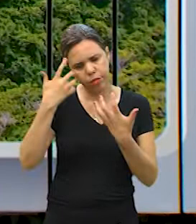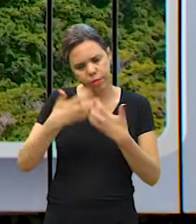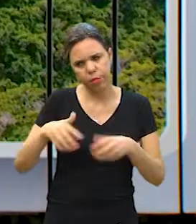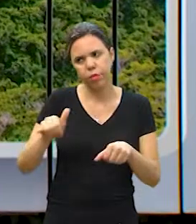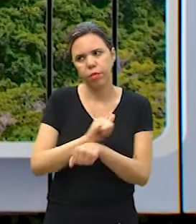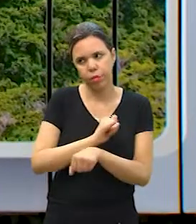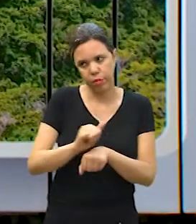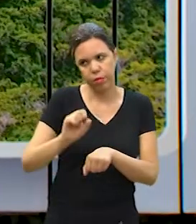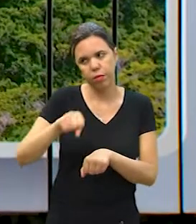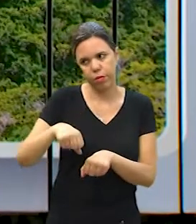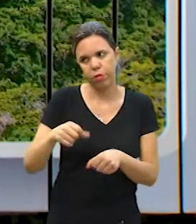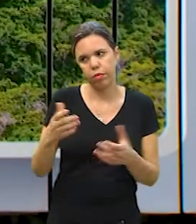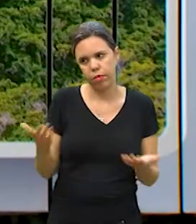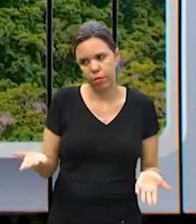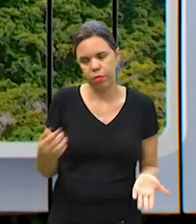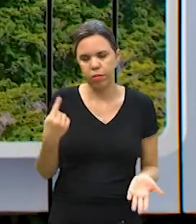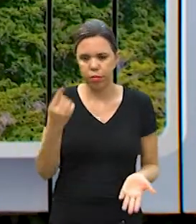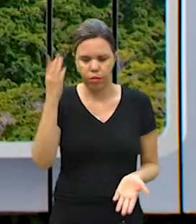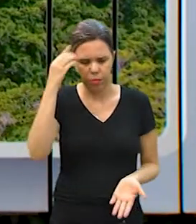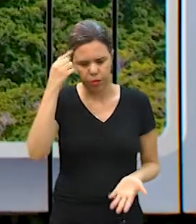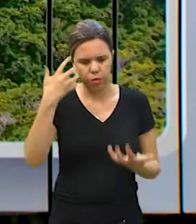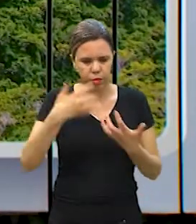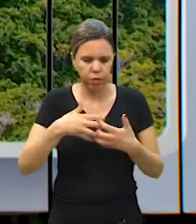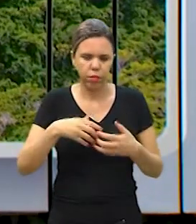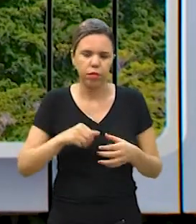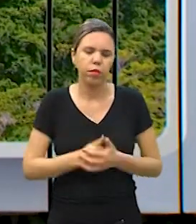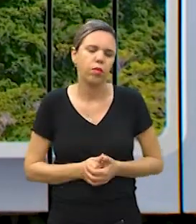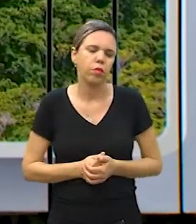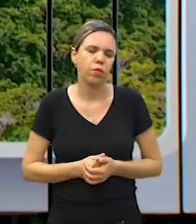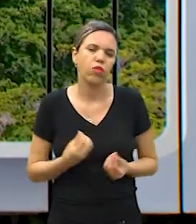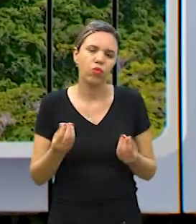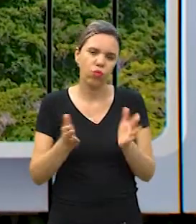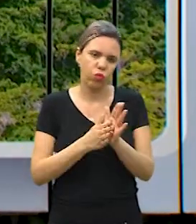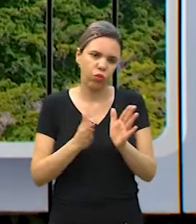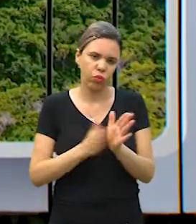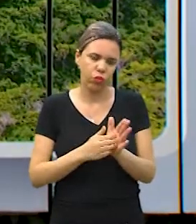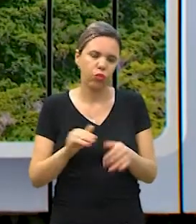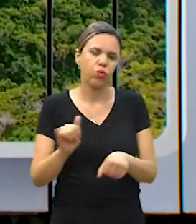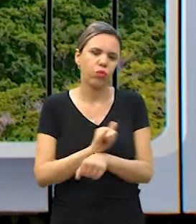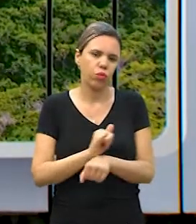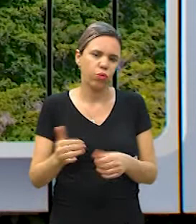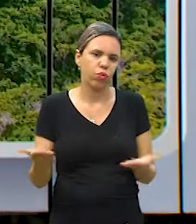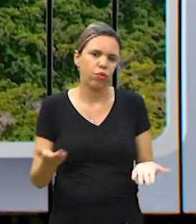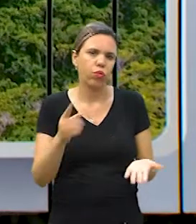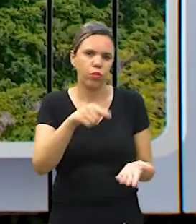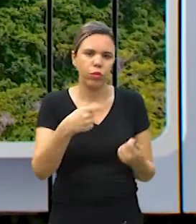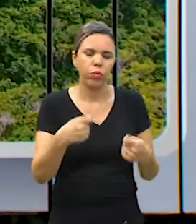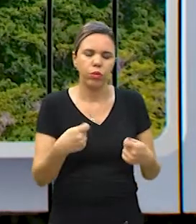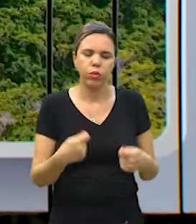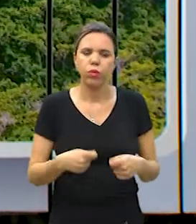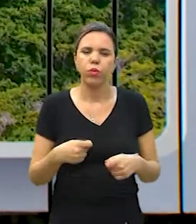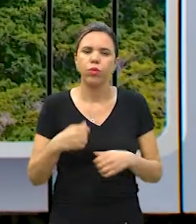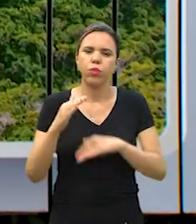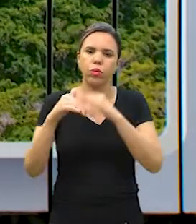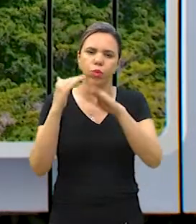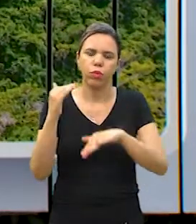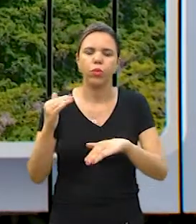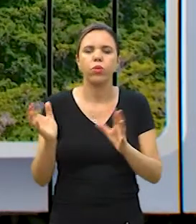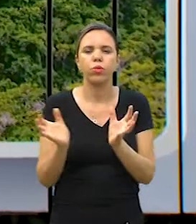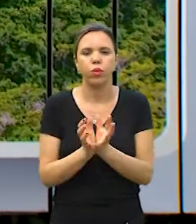pensar alternativas? Era possível. Nós até pensamos e oferecemos alternativa. Agora, isso precisava ser